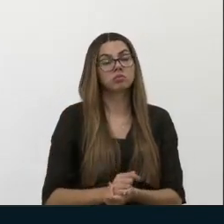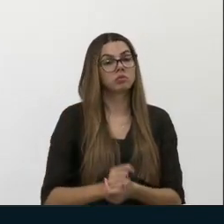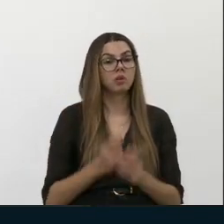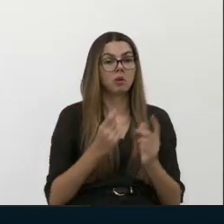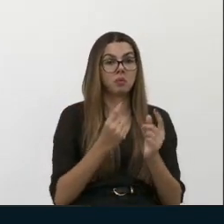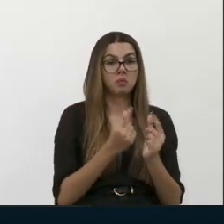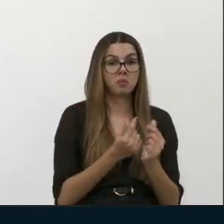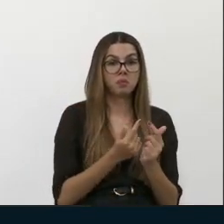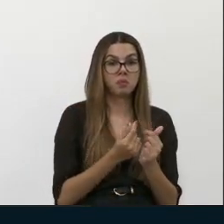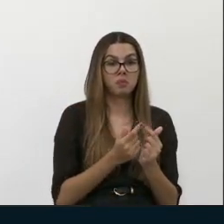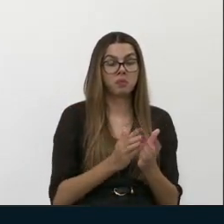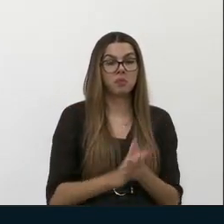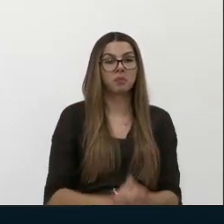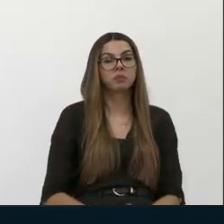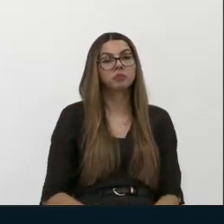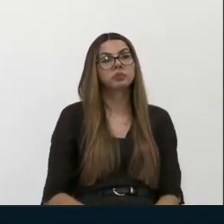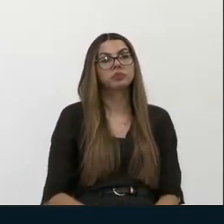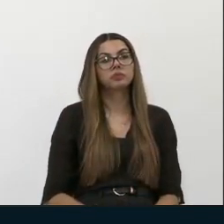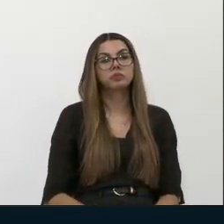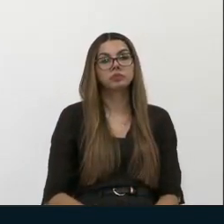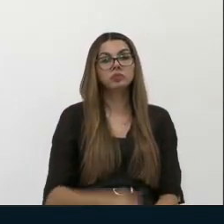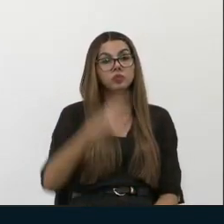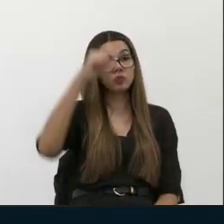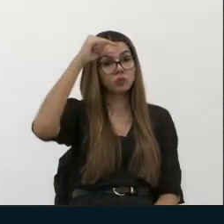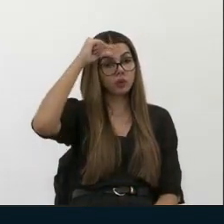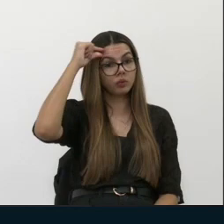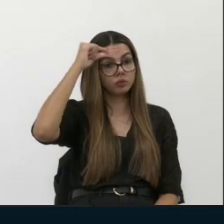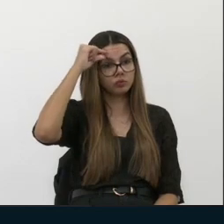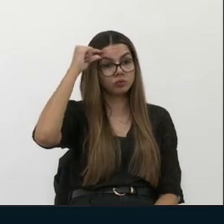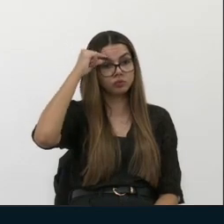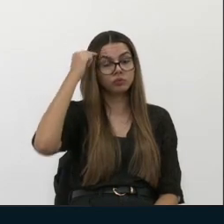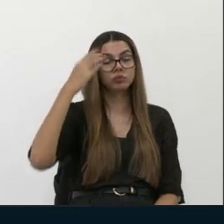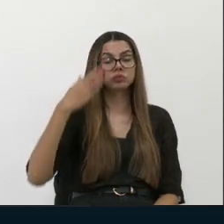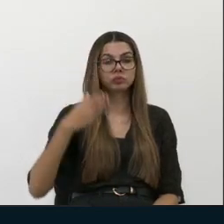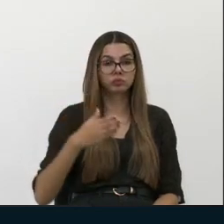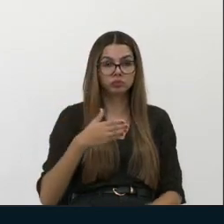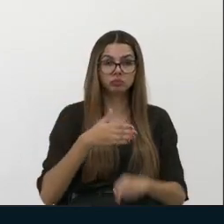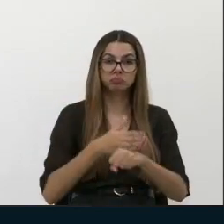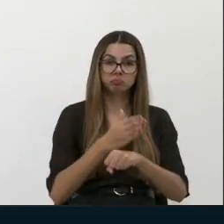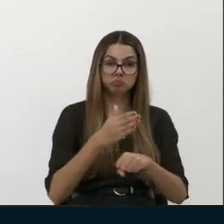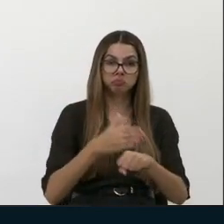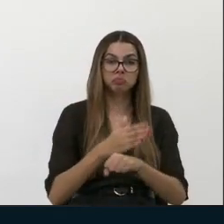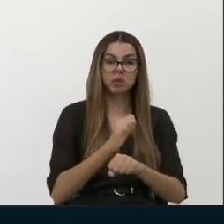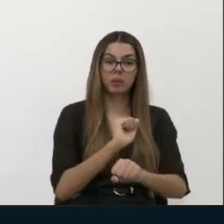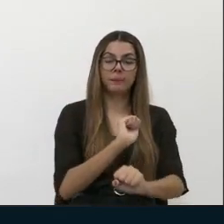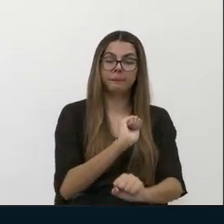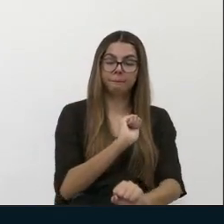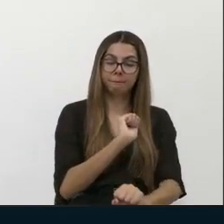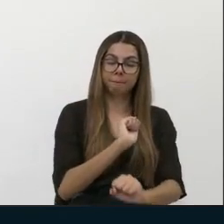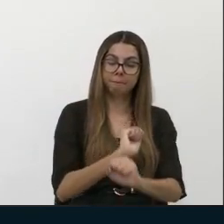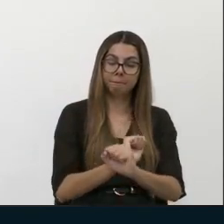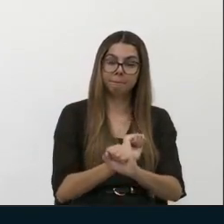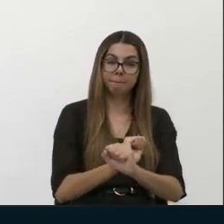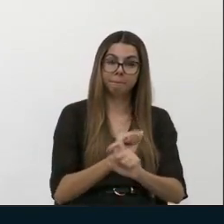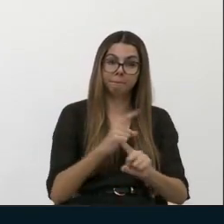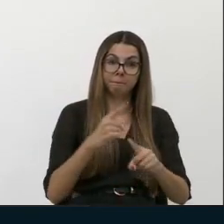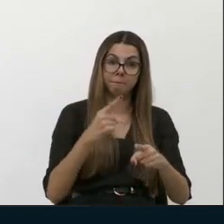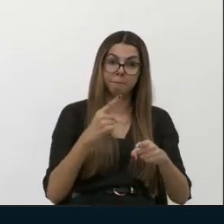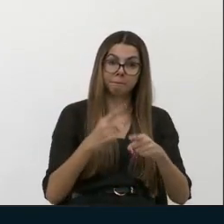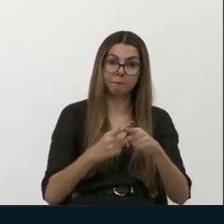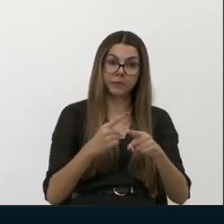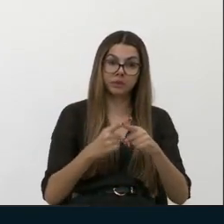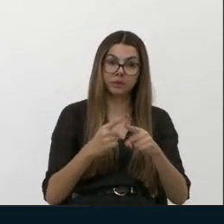não conseguiram receber, o Guti entrou, a DB Barros e a Impave tinham parado, porque era receber aos